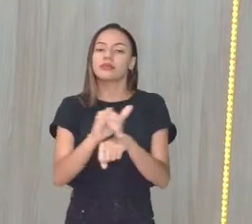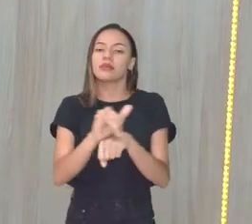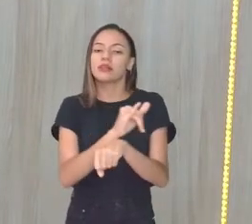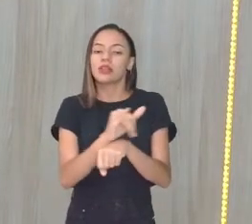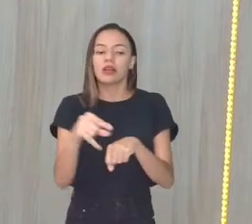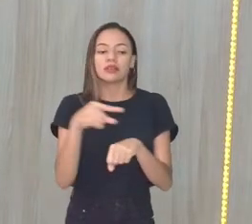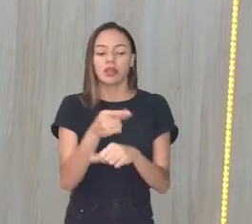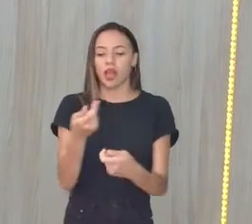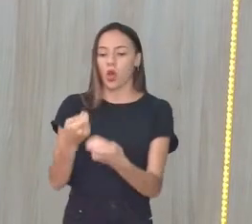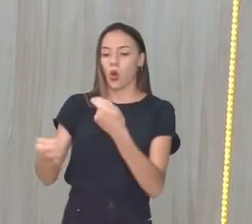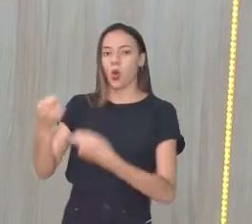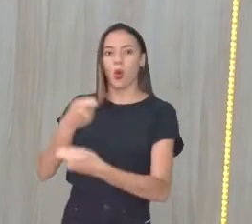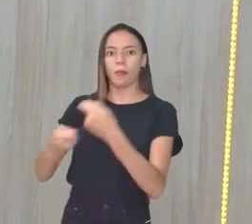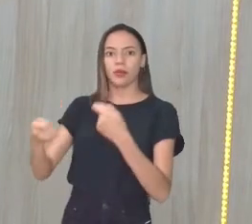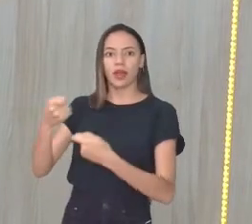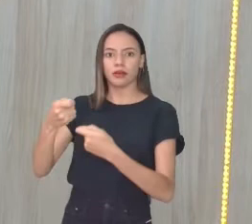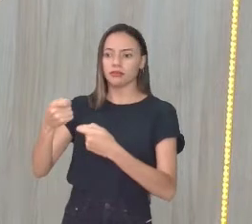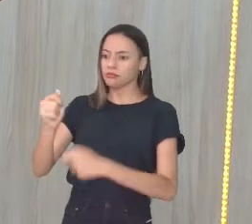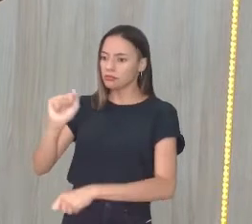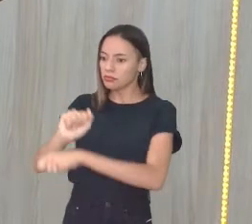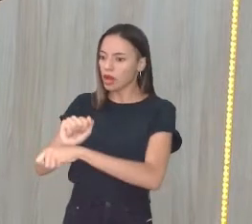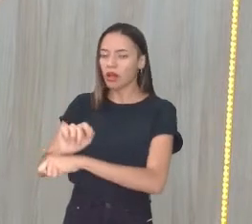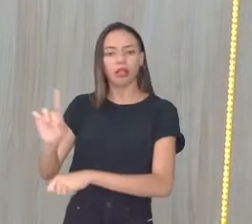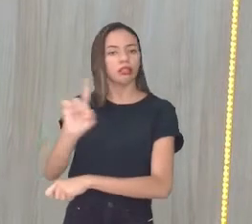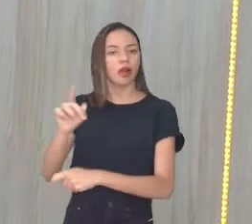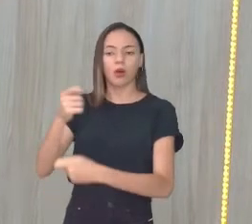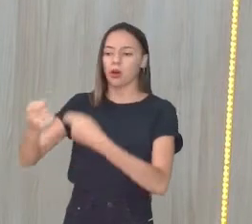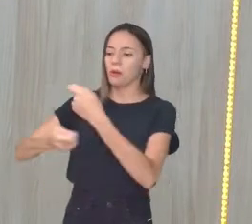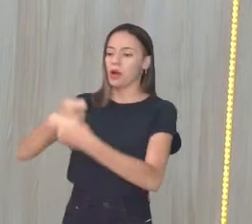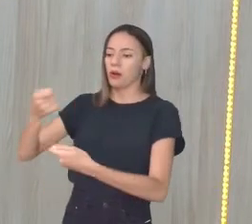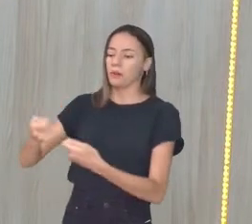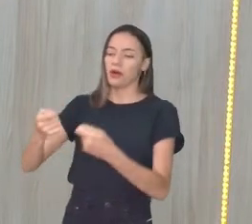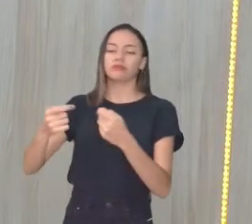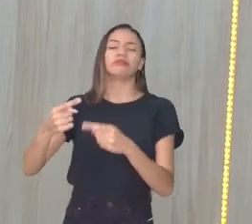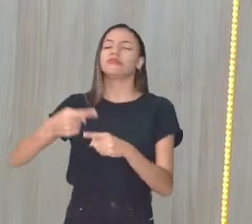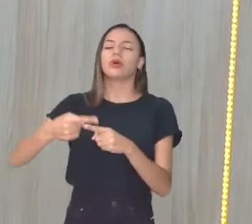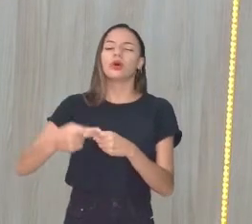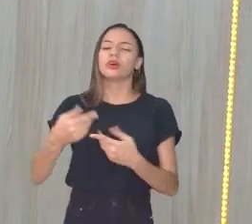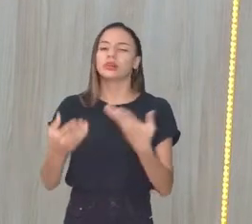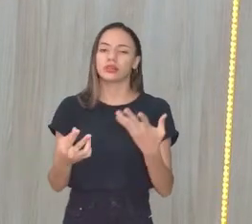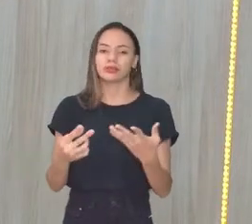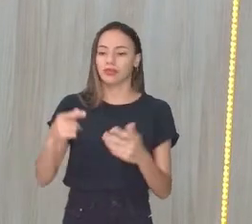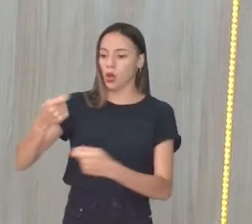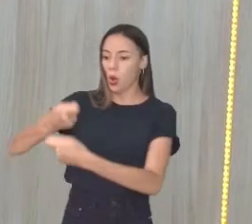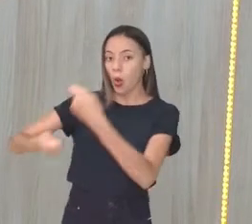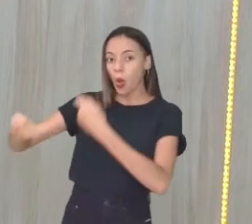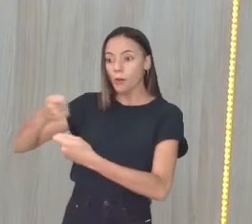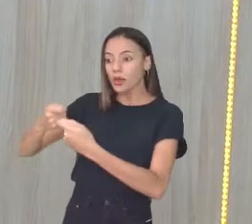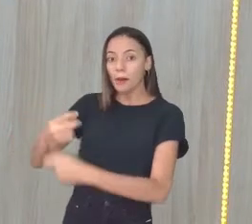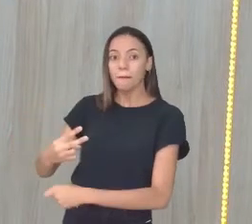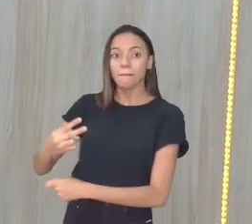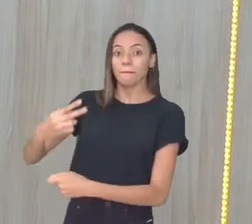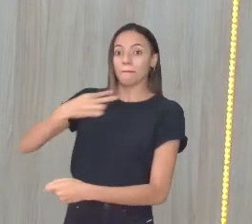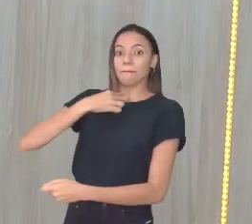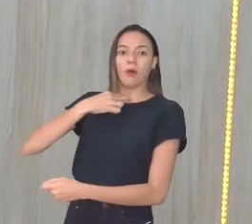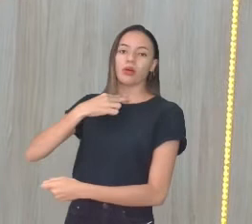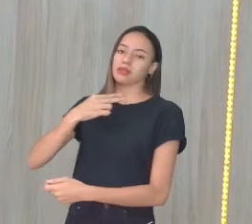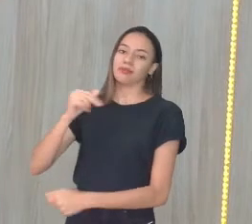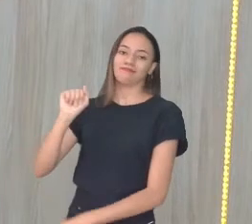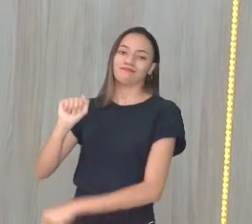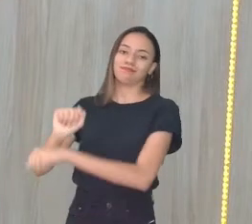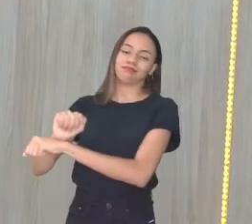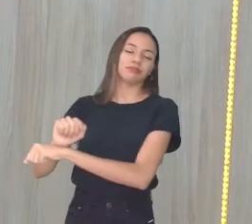da economia não parar totalmente, Isso. né? Porque não se pode, lógico, né, parar a economia, mas é preciso que a gente entenda